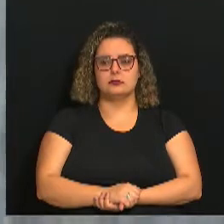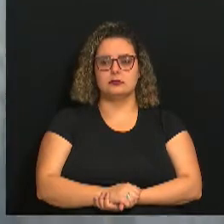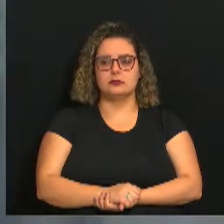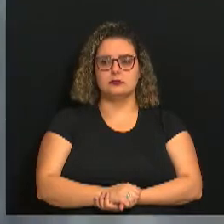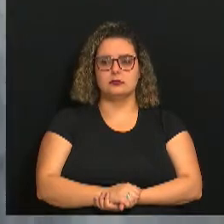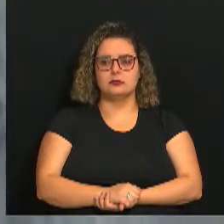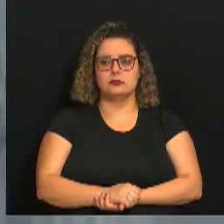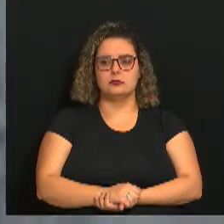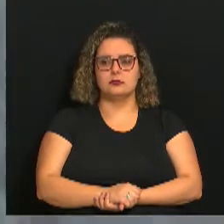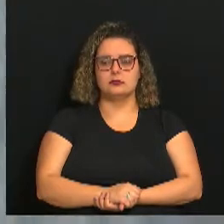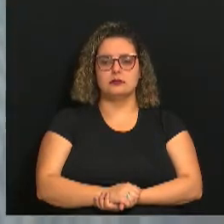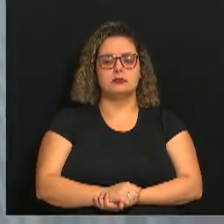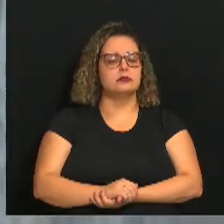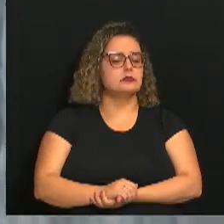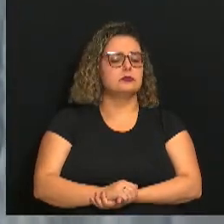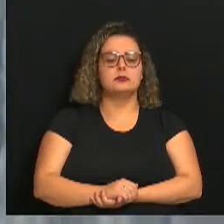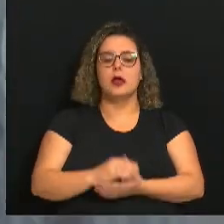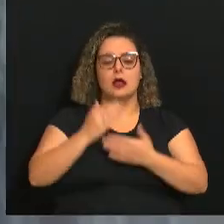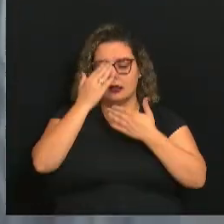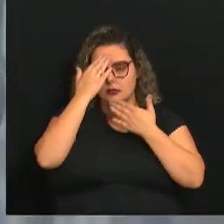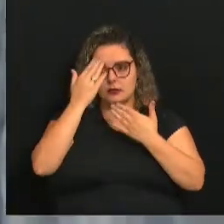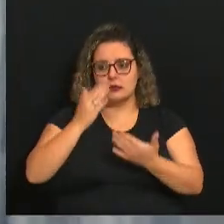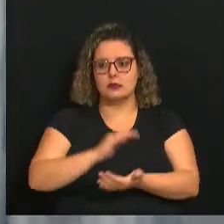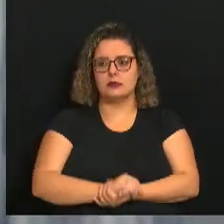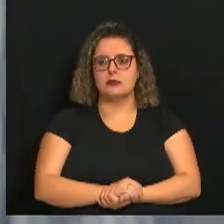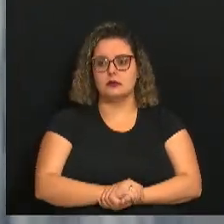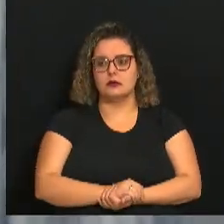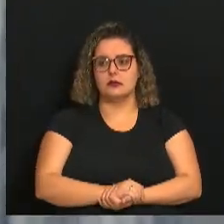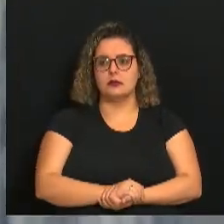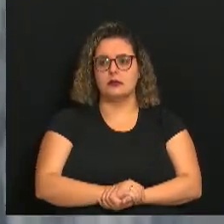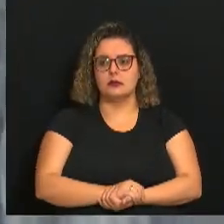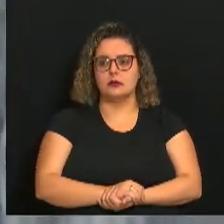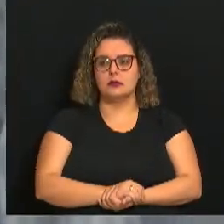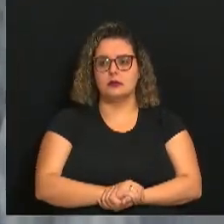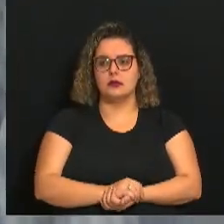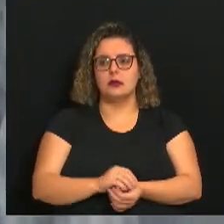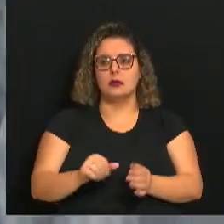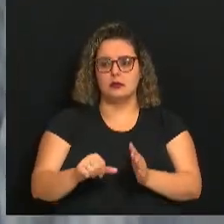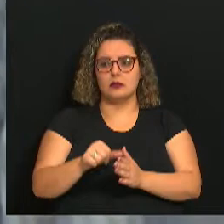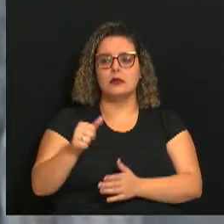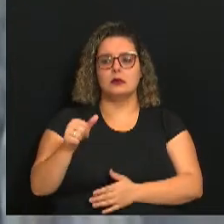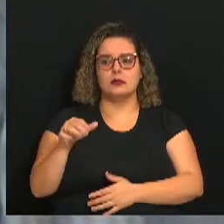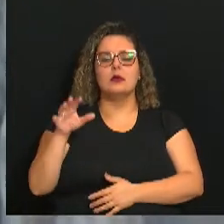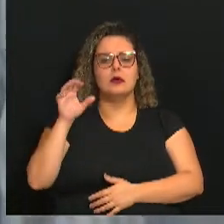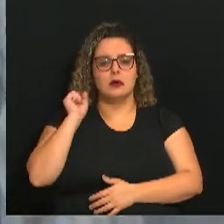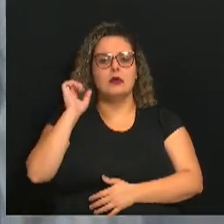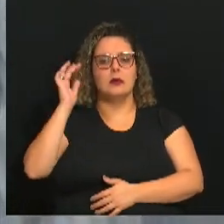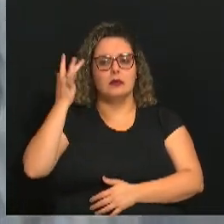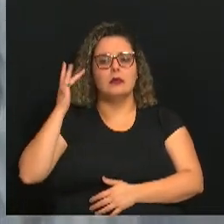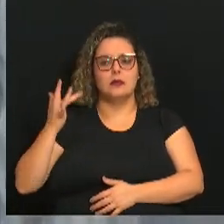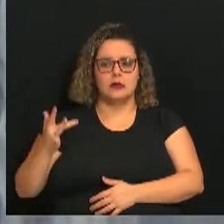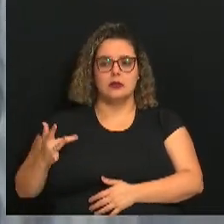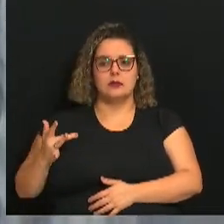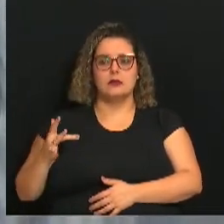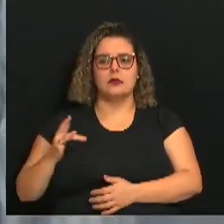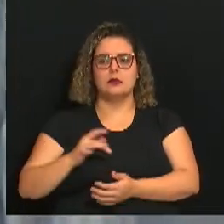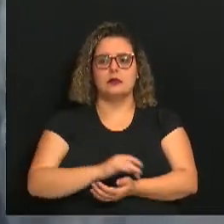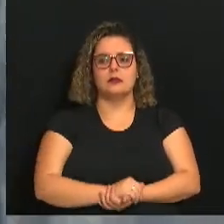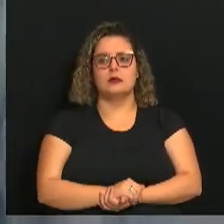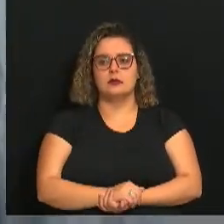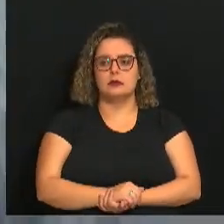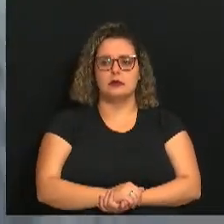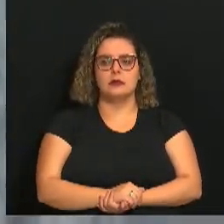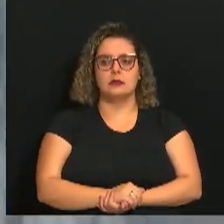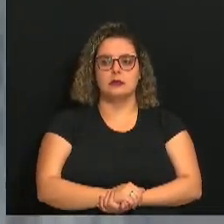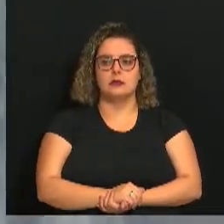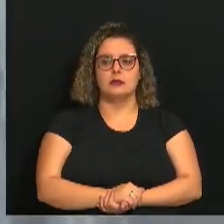Charles, não, agradeço. Não, tem uma outra dúvida, mas eu prefiro primeiro ouvir a vereadora Guida e aí depois a